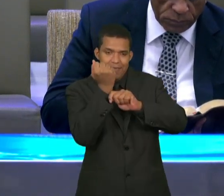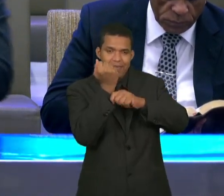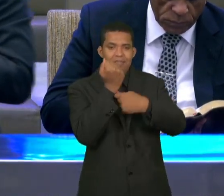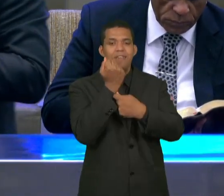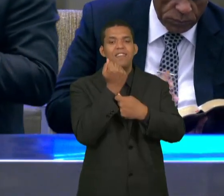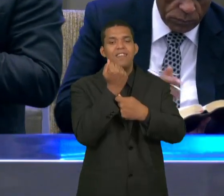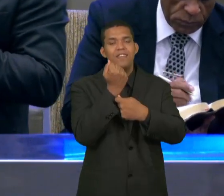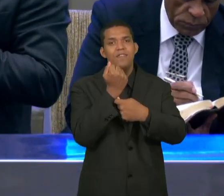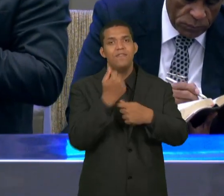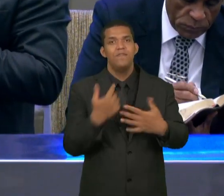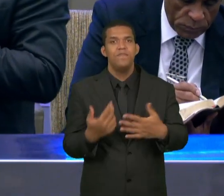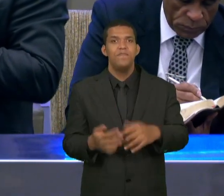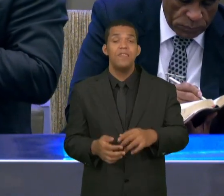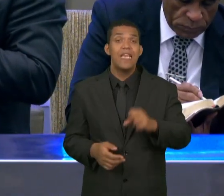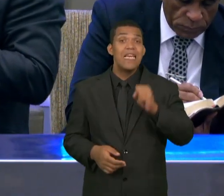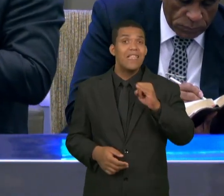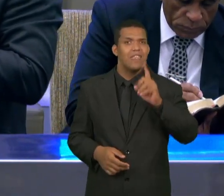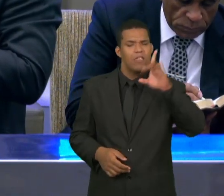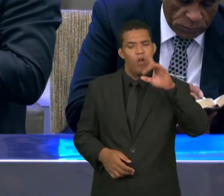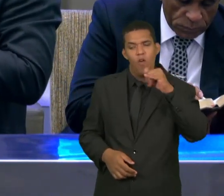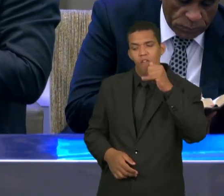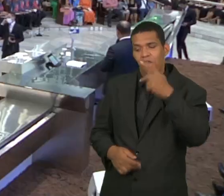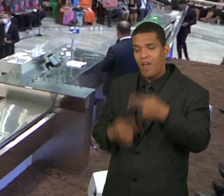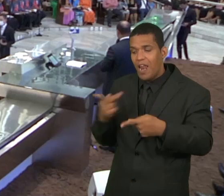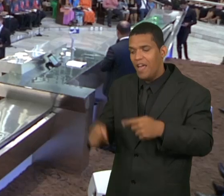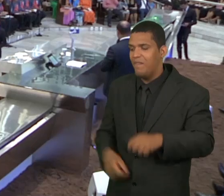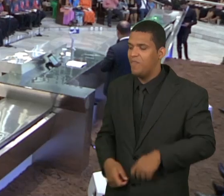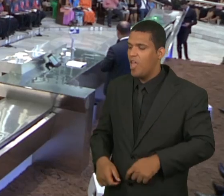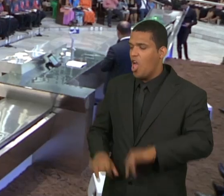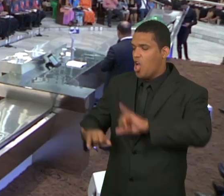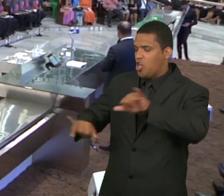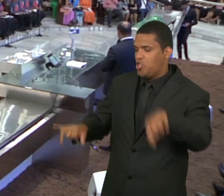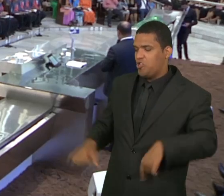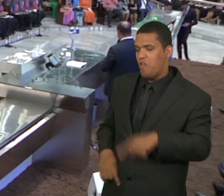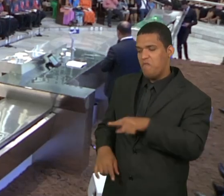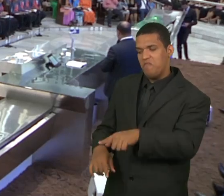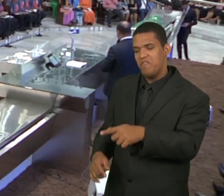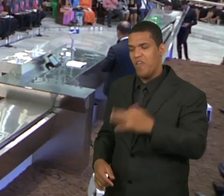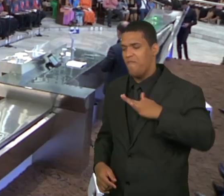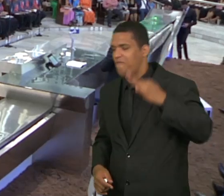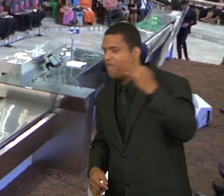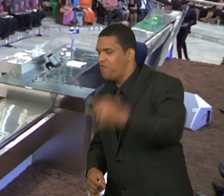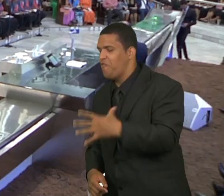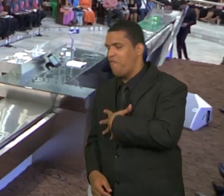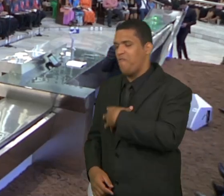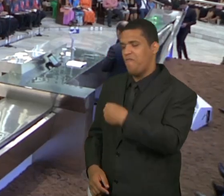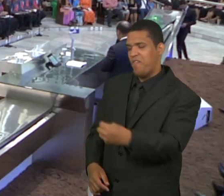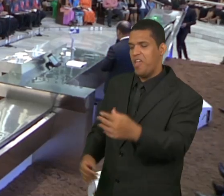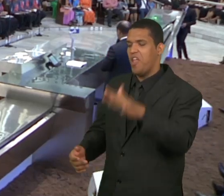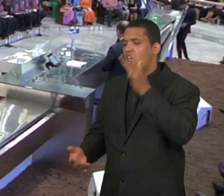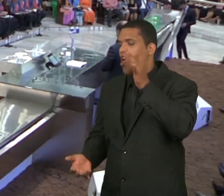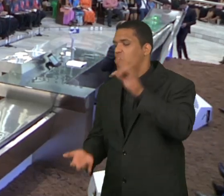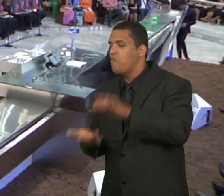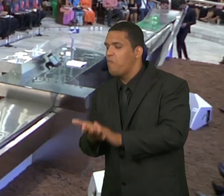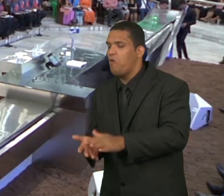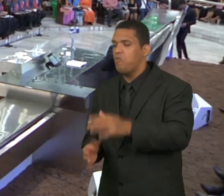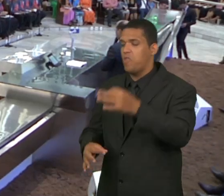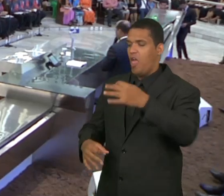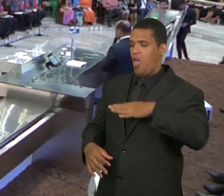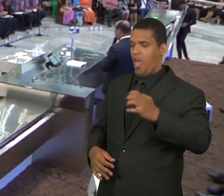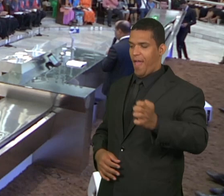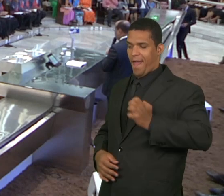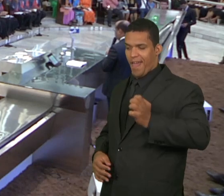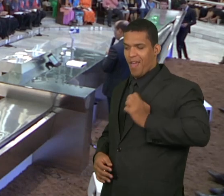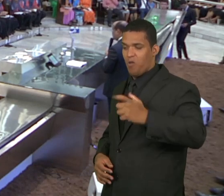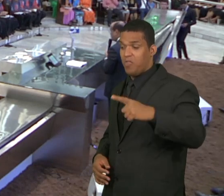Se Deus fosse contar para Jó: Jó, tu vai casar, ter filho, ter terra, vai ser rico, vai ser juiz, vai